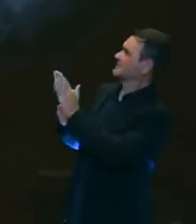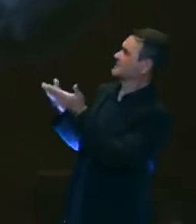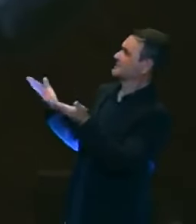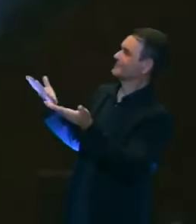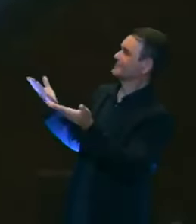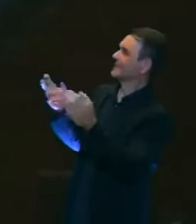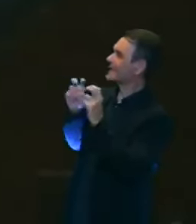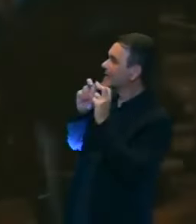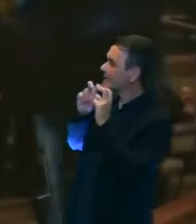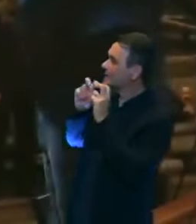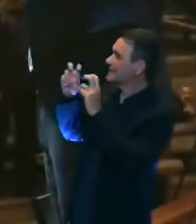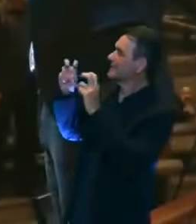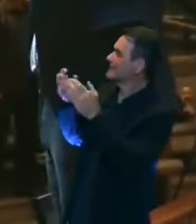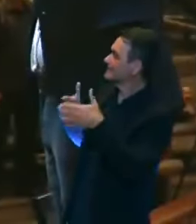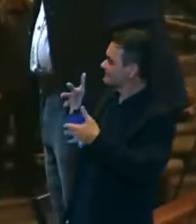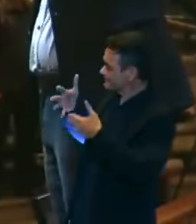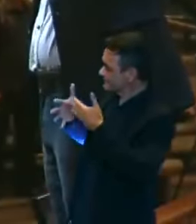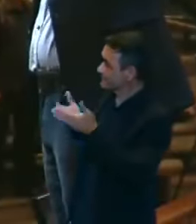Declare.